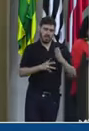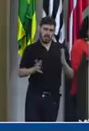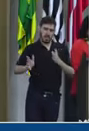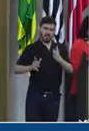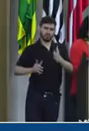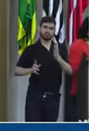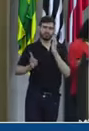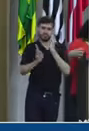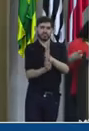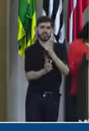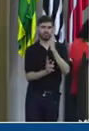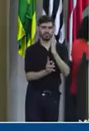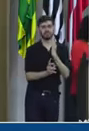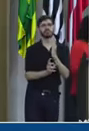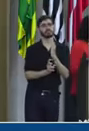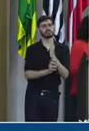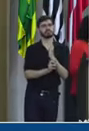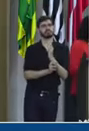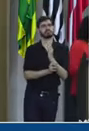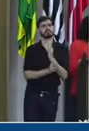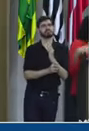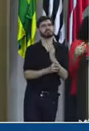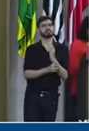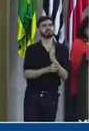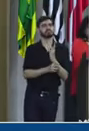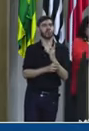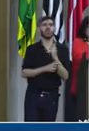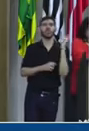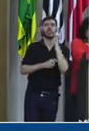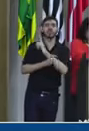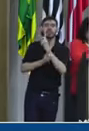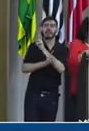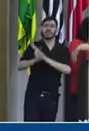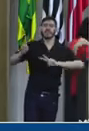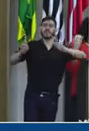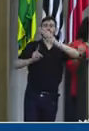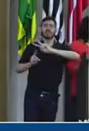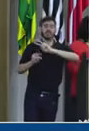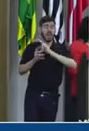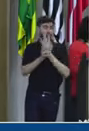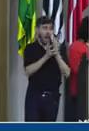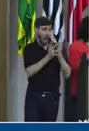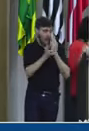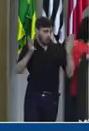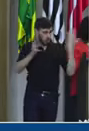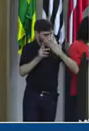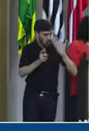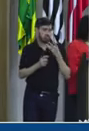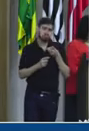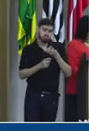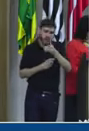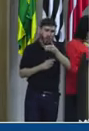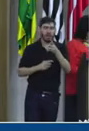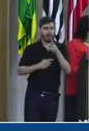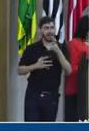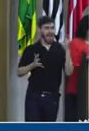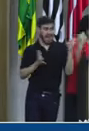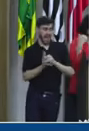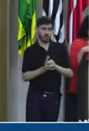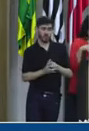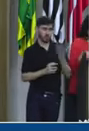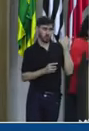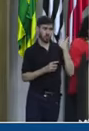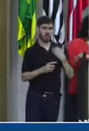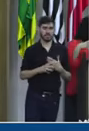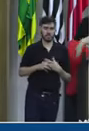direção. Trazê-los para a visibilidade. Alguns que estão ainda invisibilizados. Quando nós assumimos, o